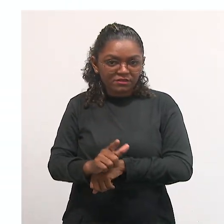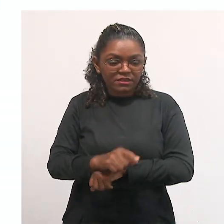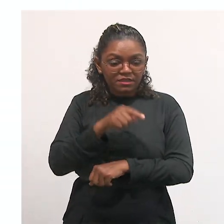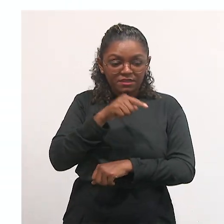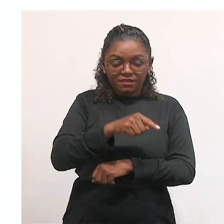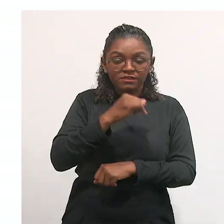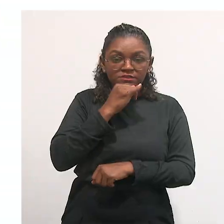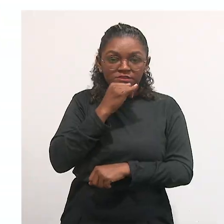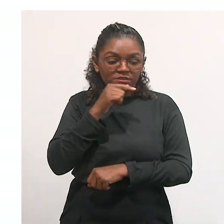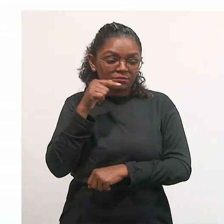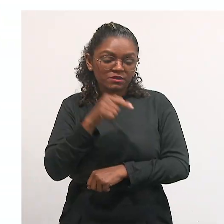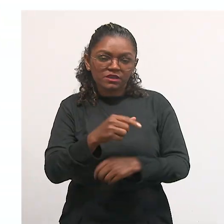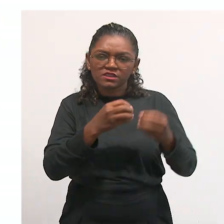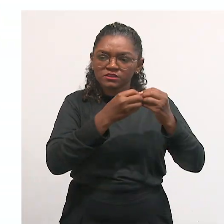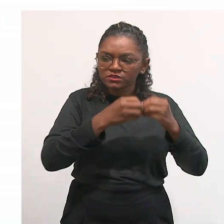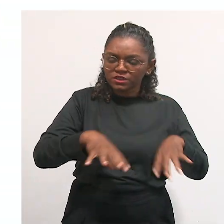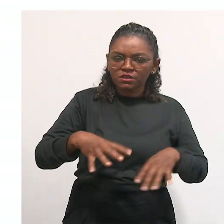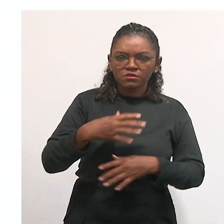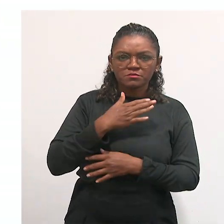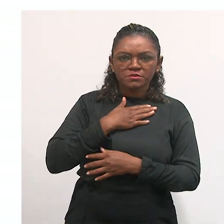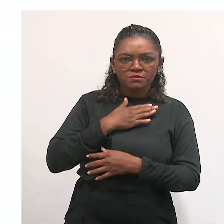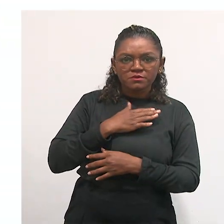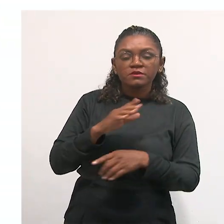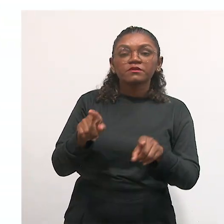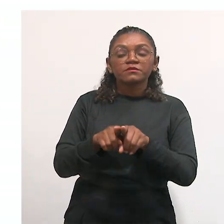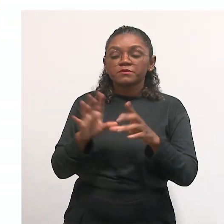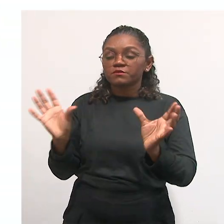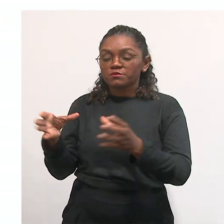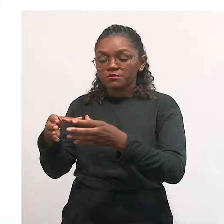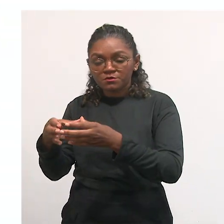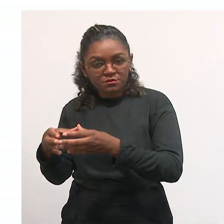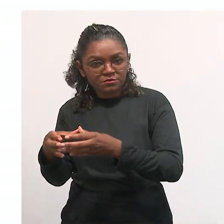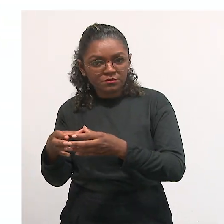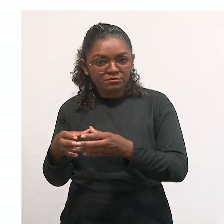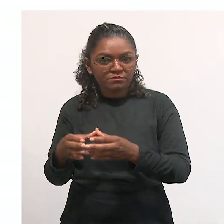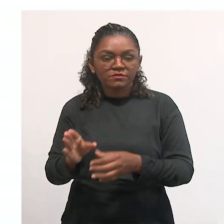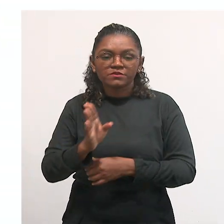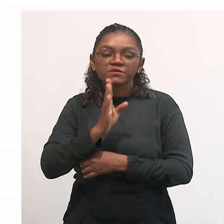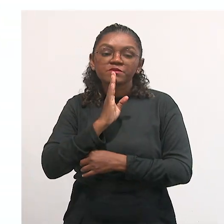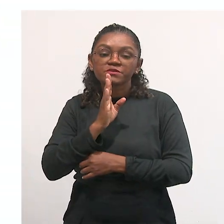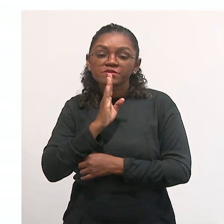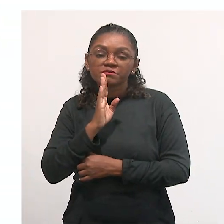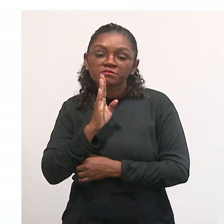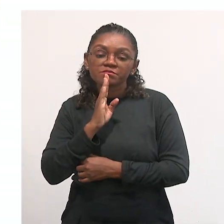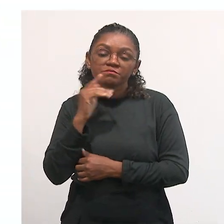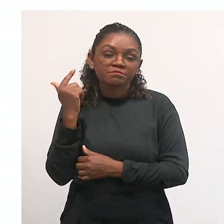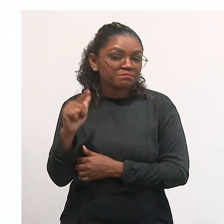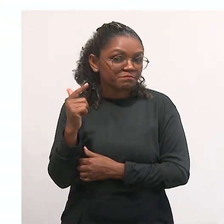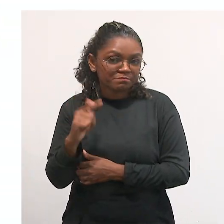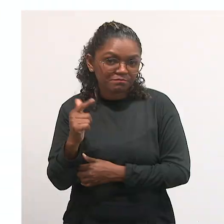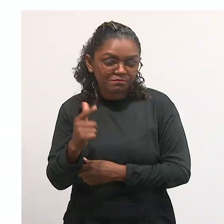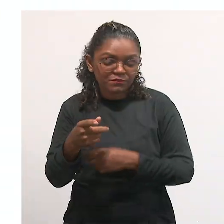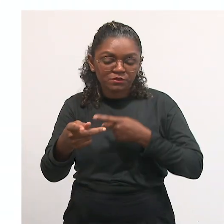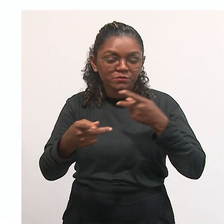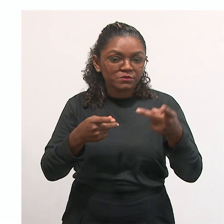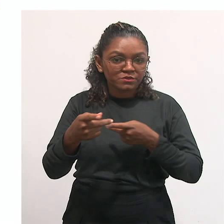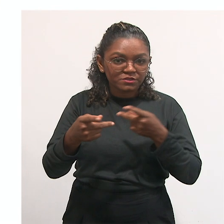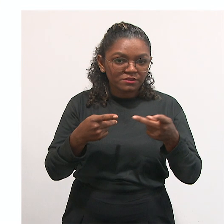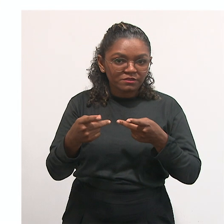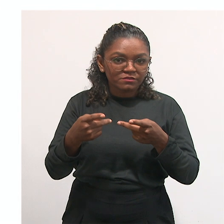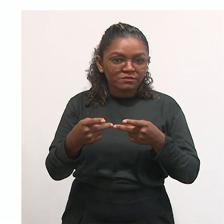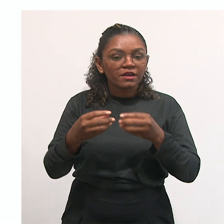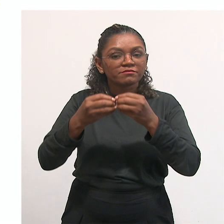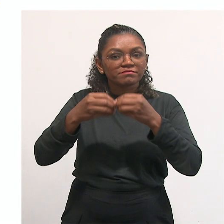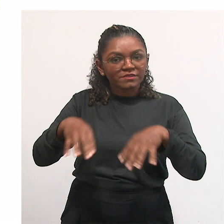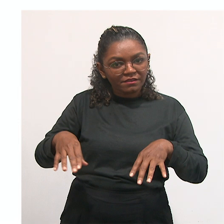prejudicados, e o gerente de projeto e também a sua equipe não tem conhecimento da maneira como o projeto os